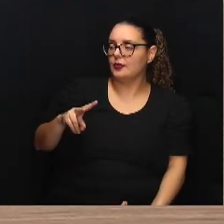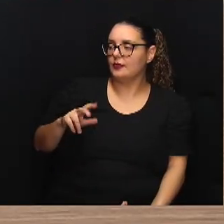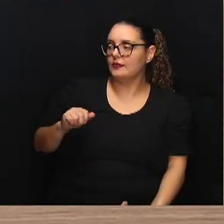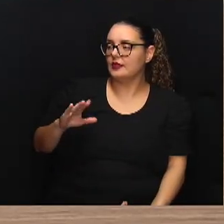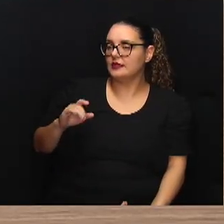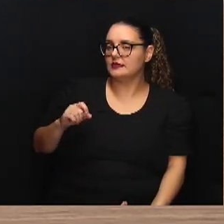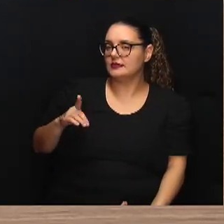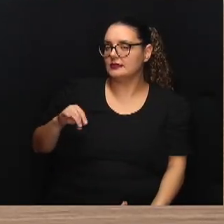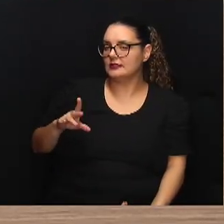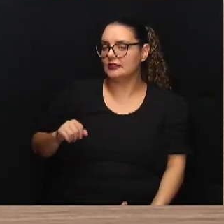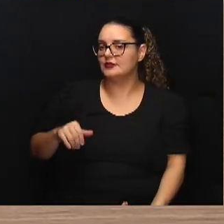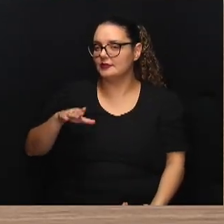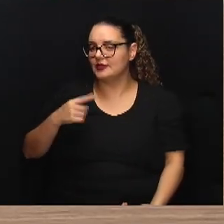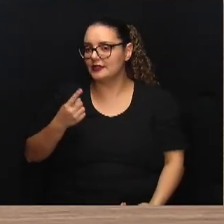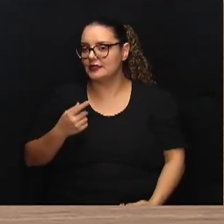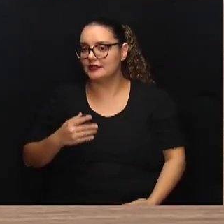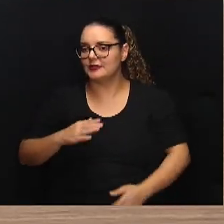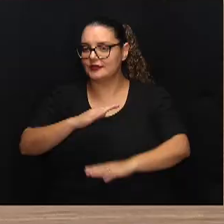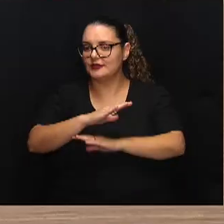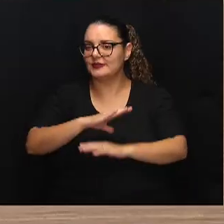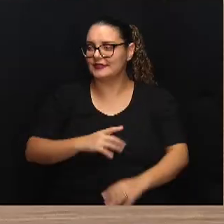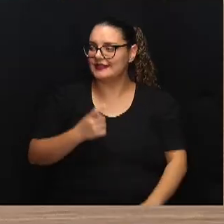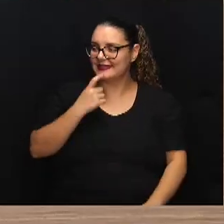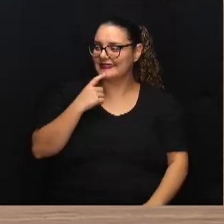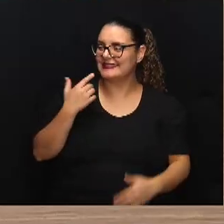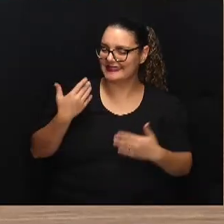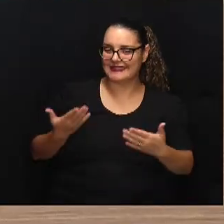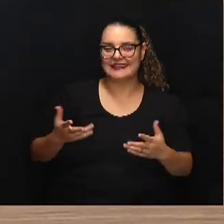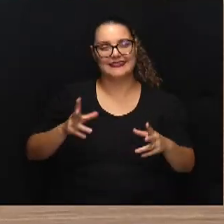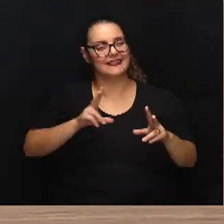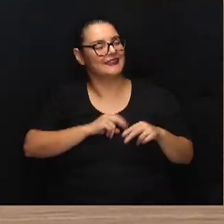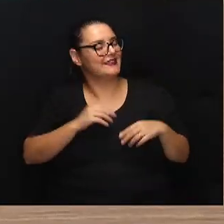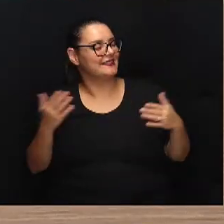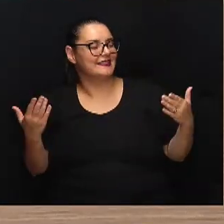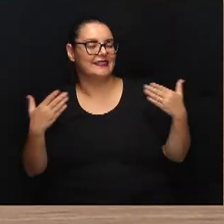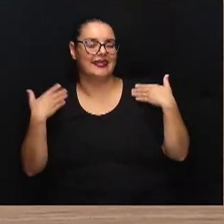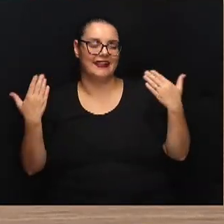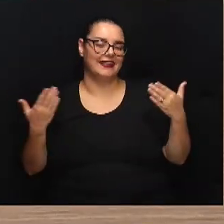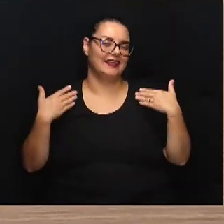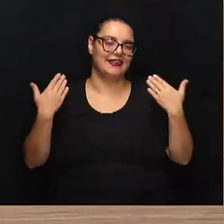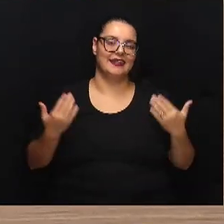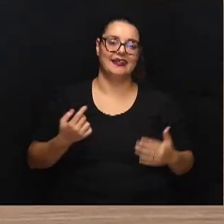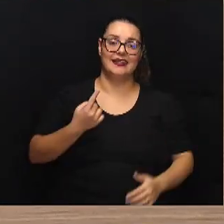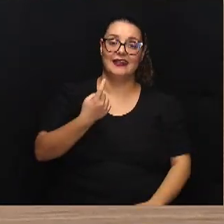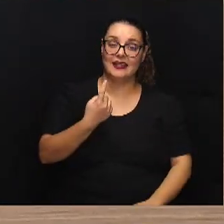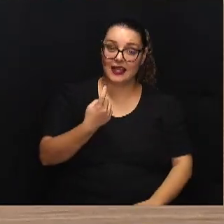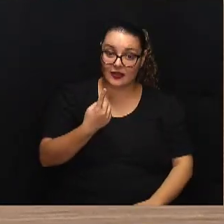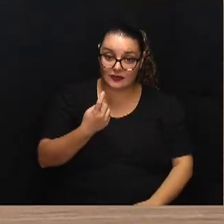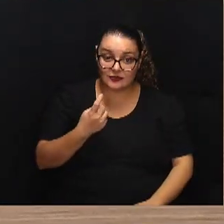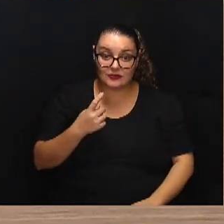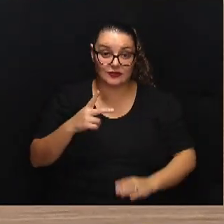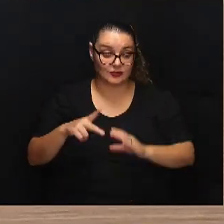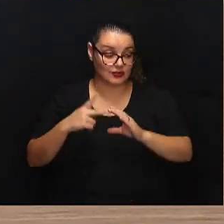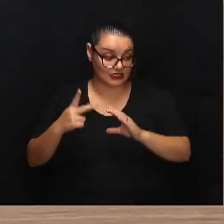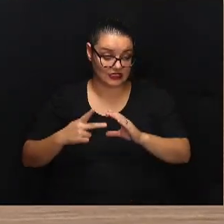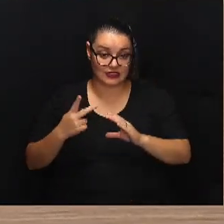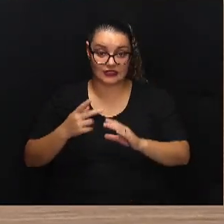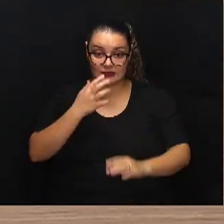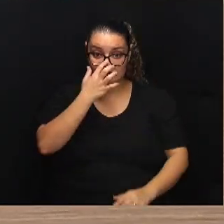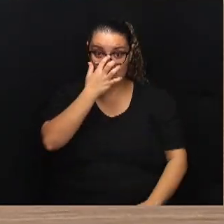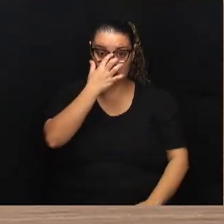um para conta da Câmara Municipal de Campinas, Nossa, né? que alegria, que alegria. A única Câmara em 10,